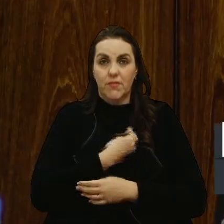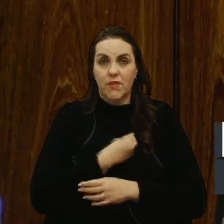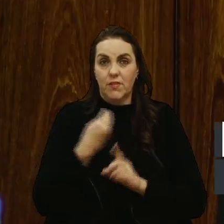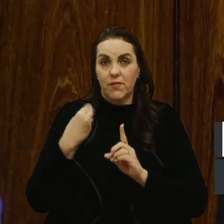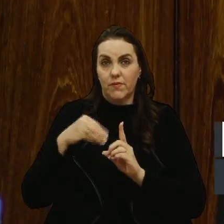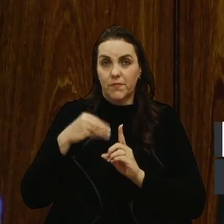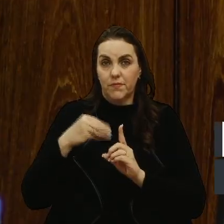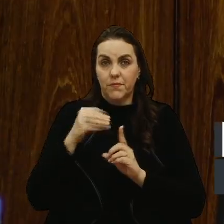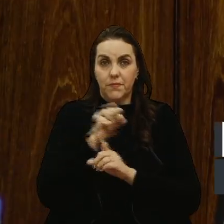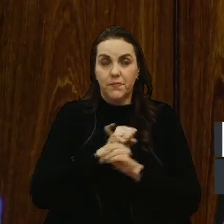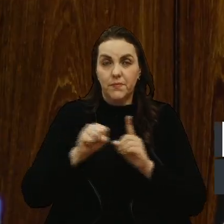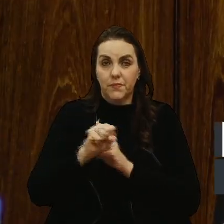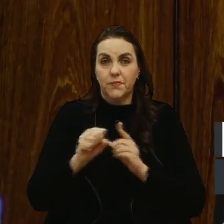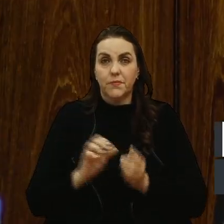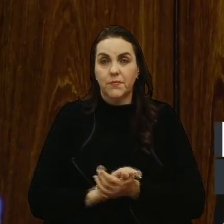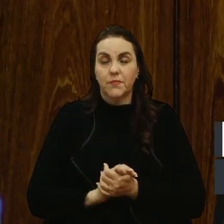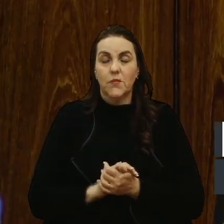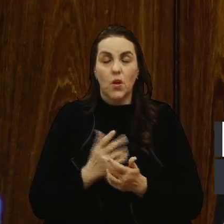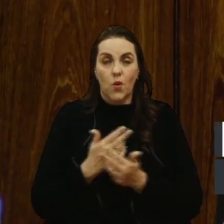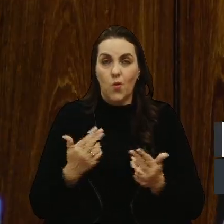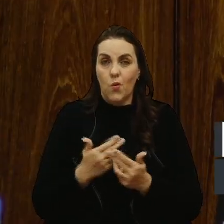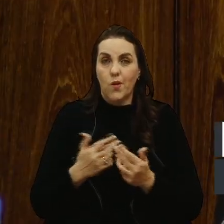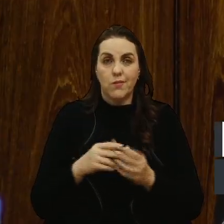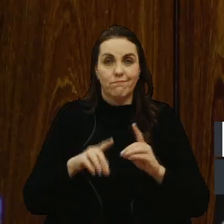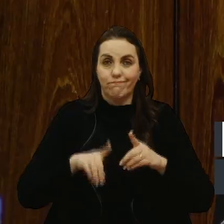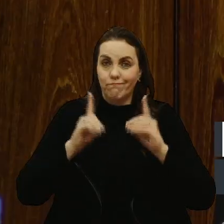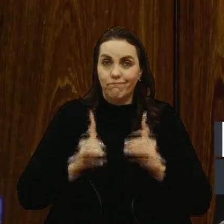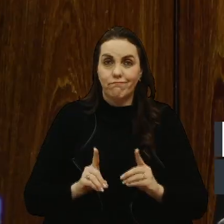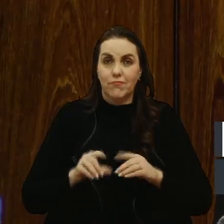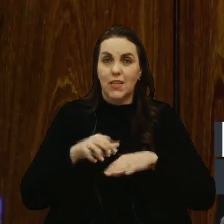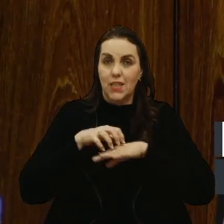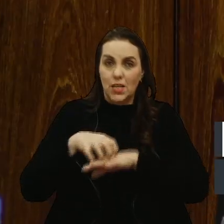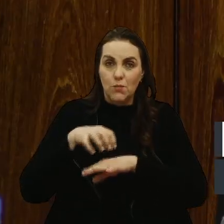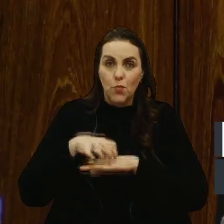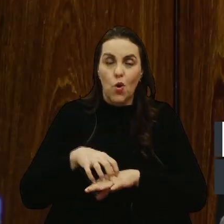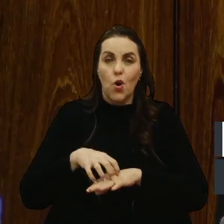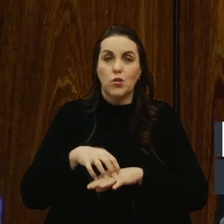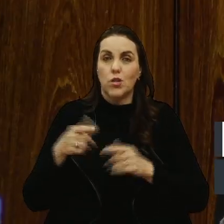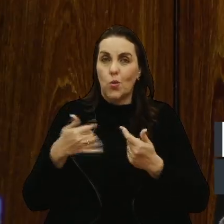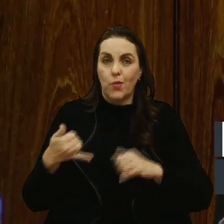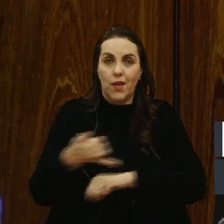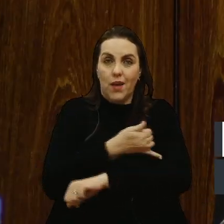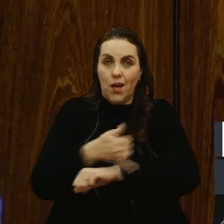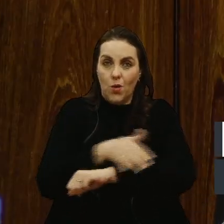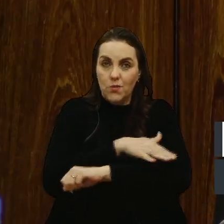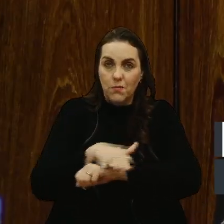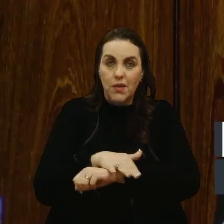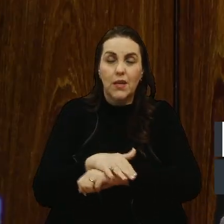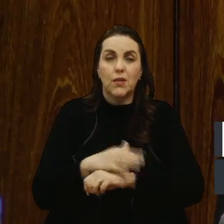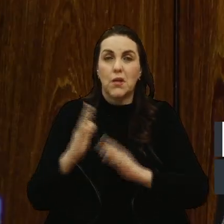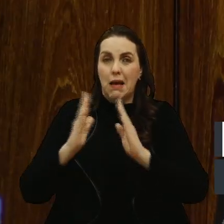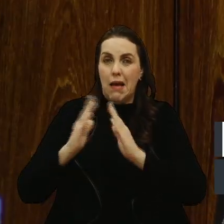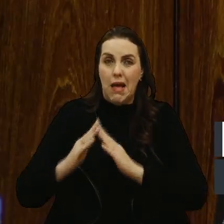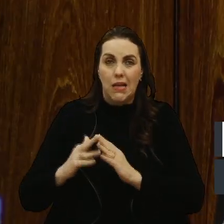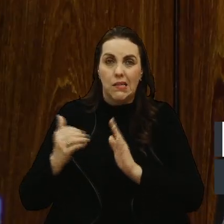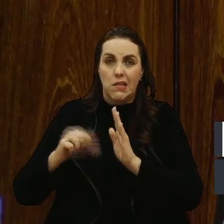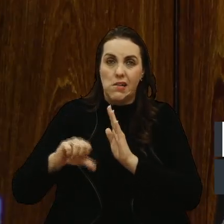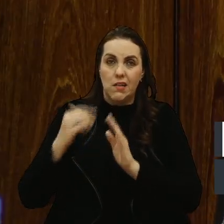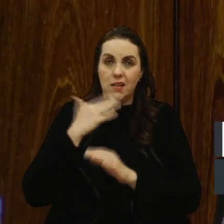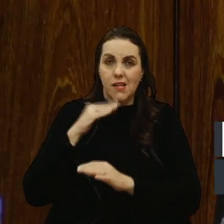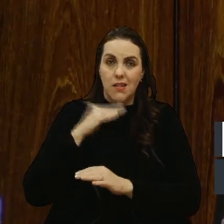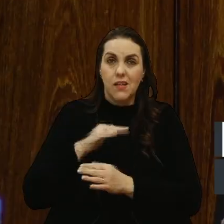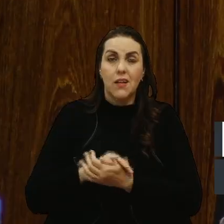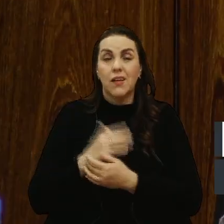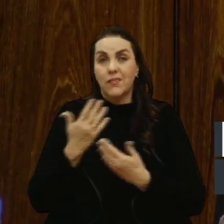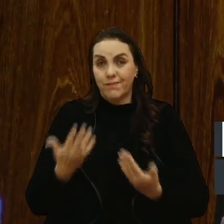social, sem condições dignas de transporte, sem calçamento, muitas vezes com habitações precárias. Então, eu acho que,